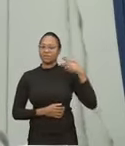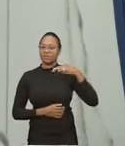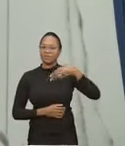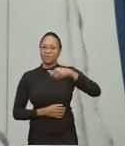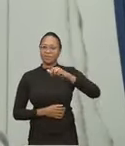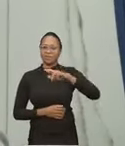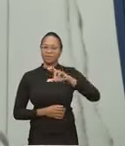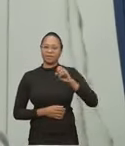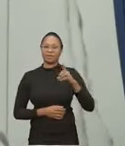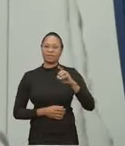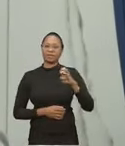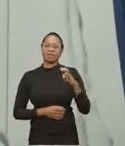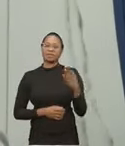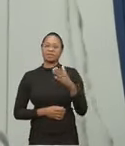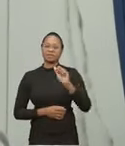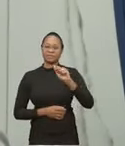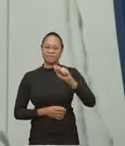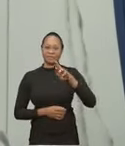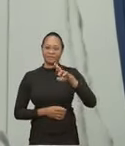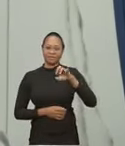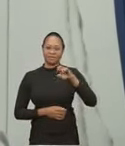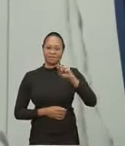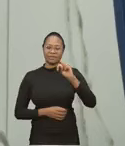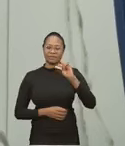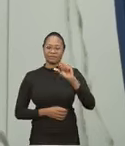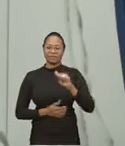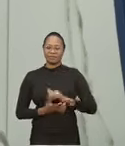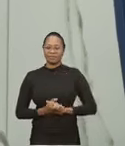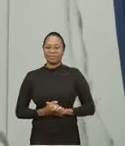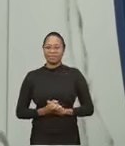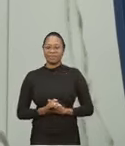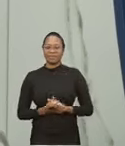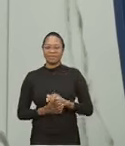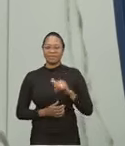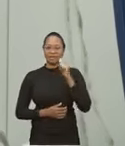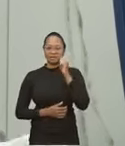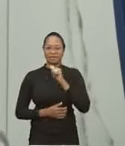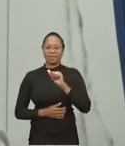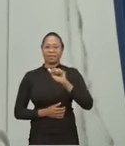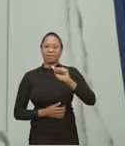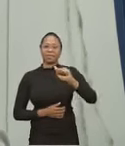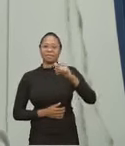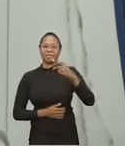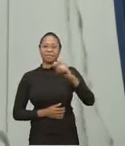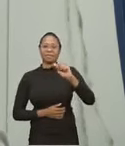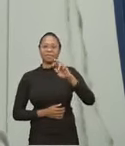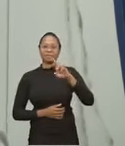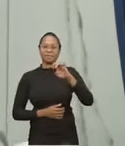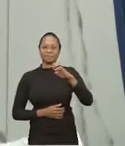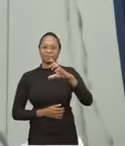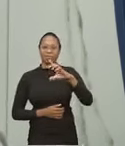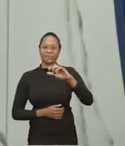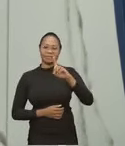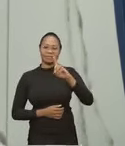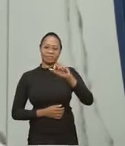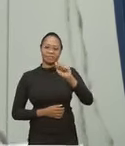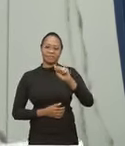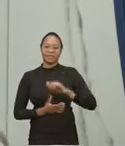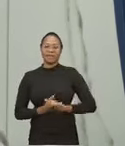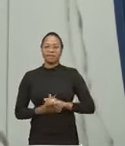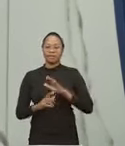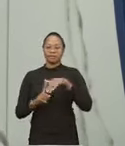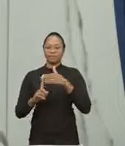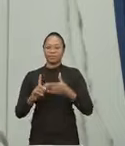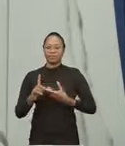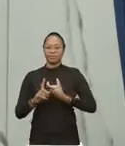Arias, União Brasil, concede senhor, a senhora Aparecida Bispo do Carmo, a medalha Zumbi dos Palmares. Projeto